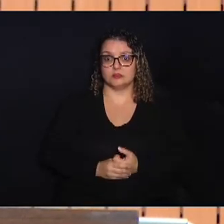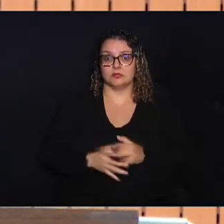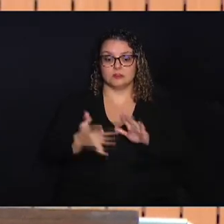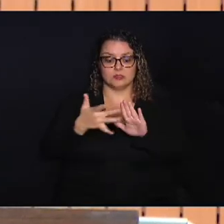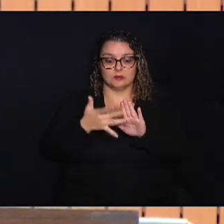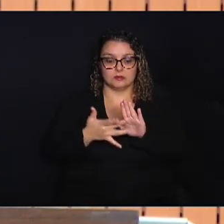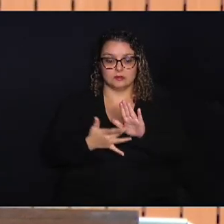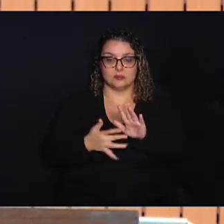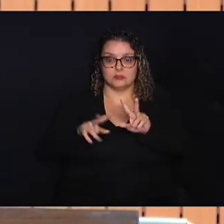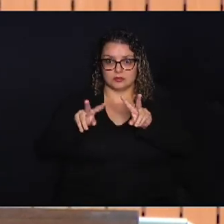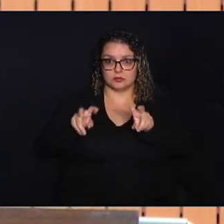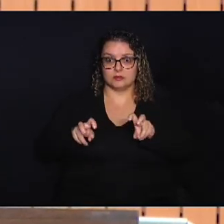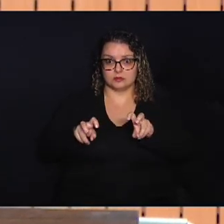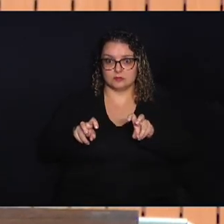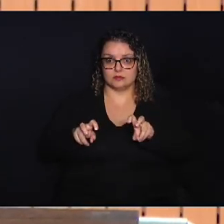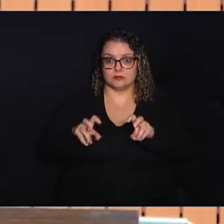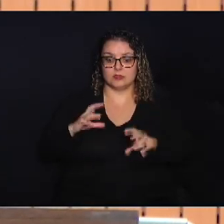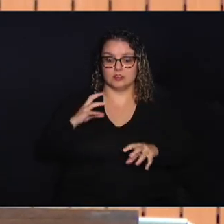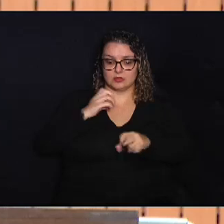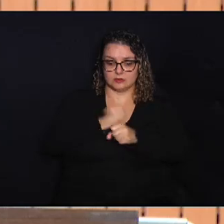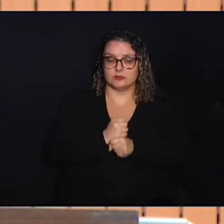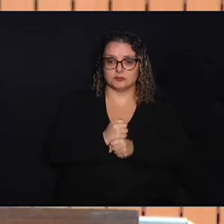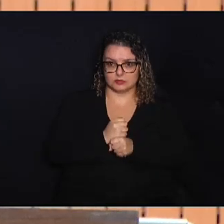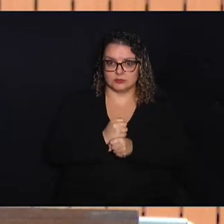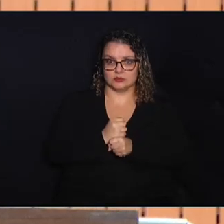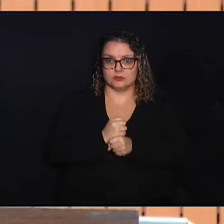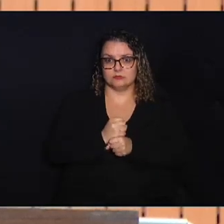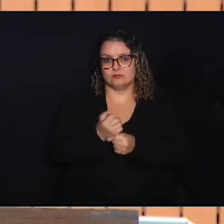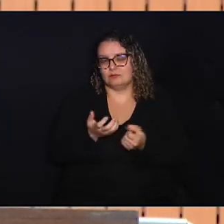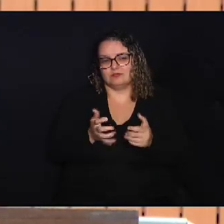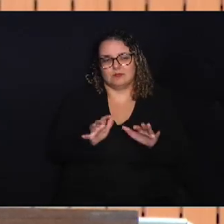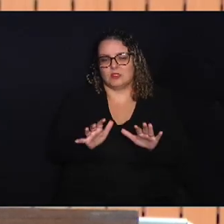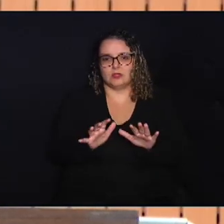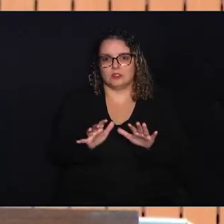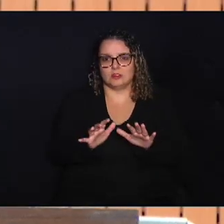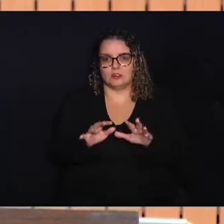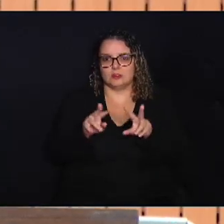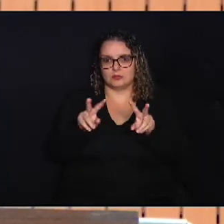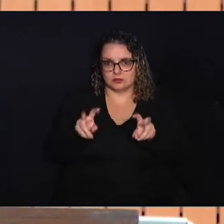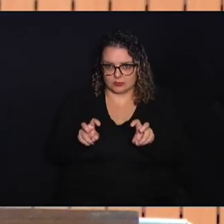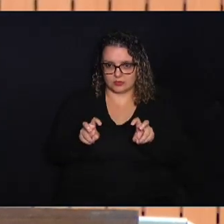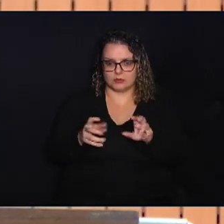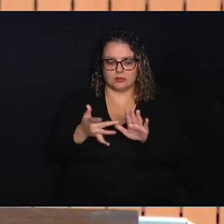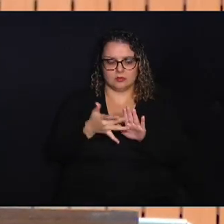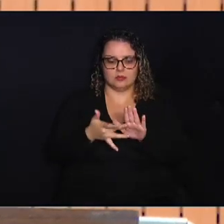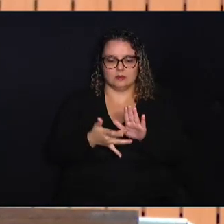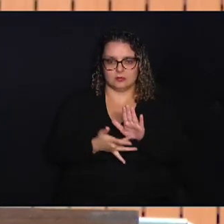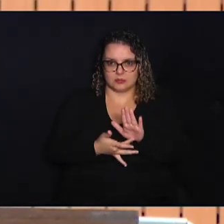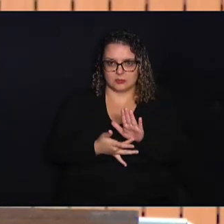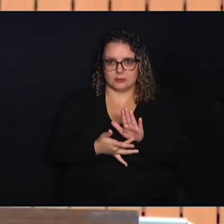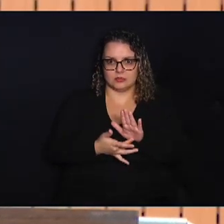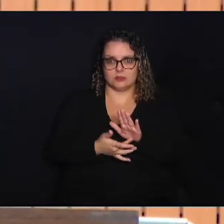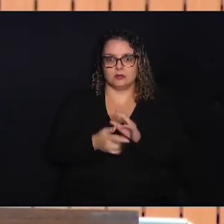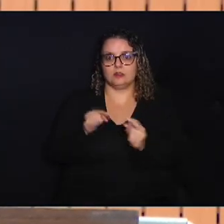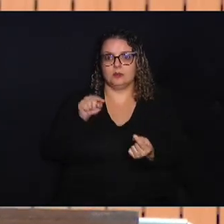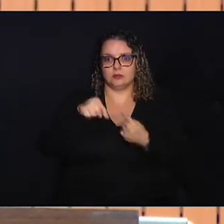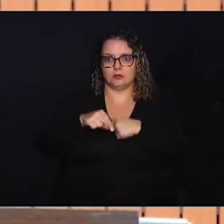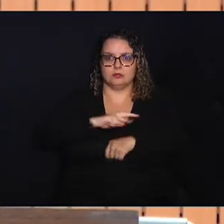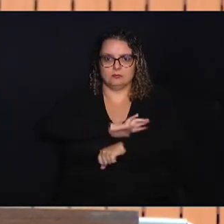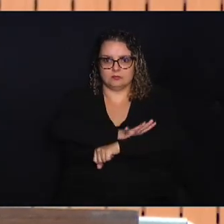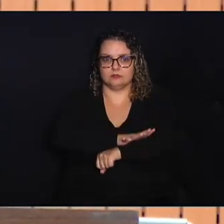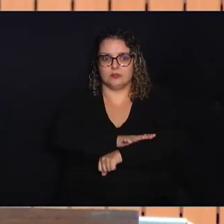esse tema na sua totalidade. Nós não queremos que esse tema, que a pauta da educação antirracista, só